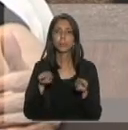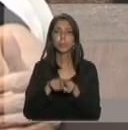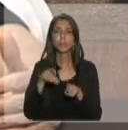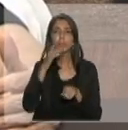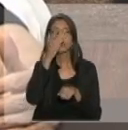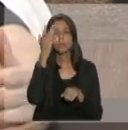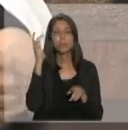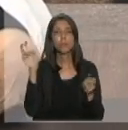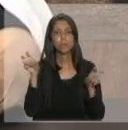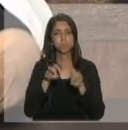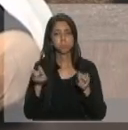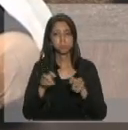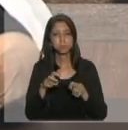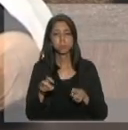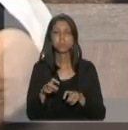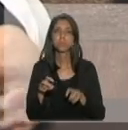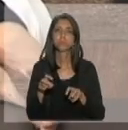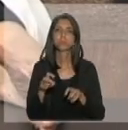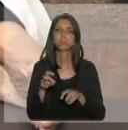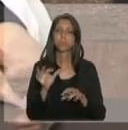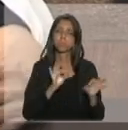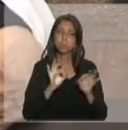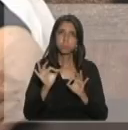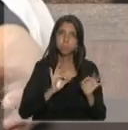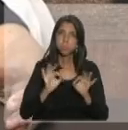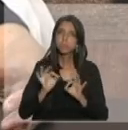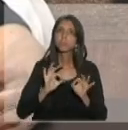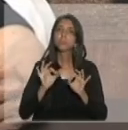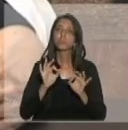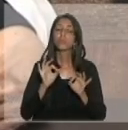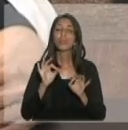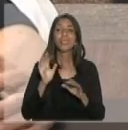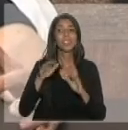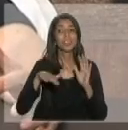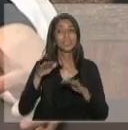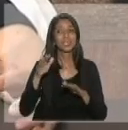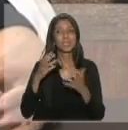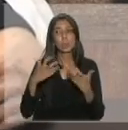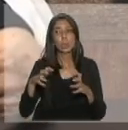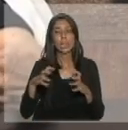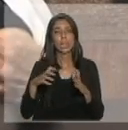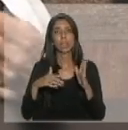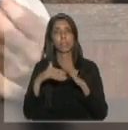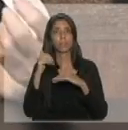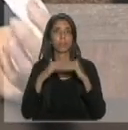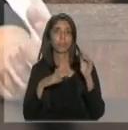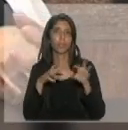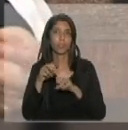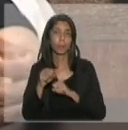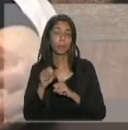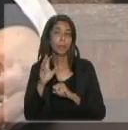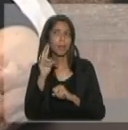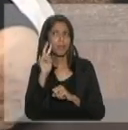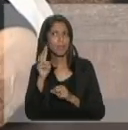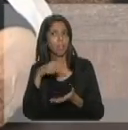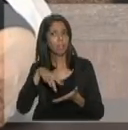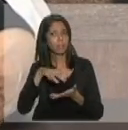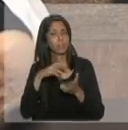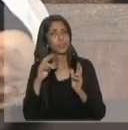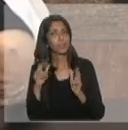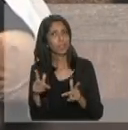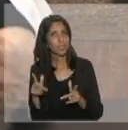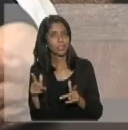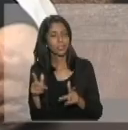através desse ensino. Ele prepara você, prepara a criança, mesmo que ela não vá seguir carreira, ela passa a ver a dança de uma outra